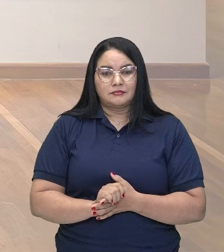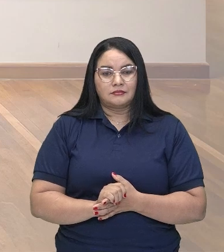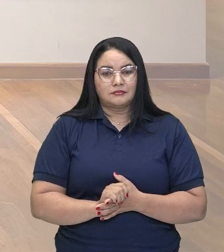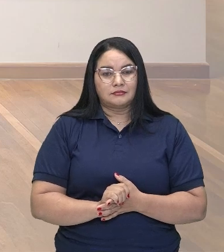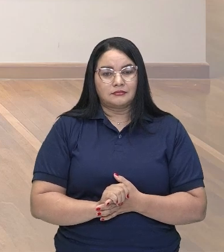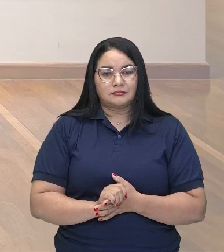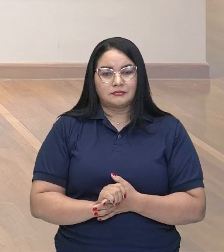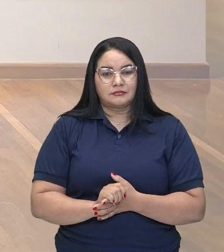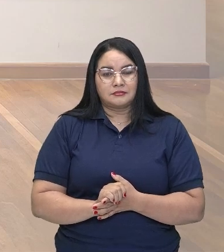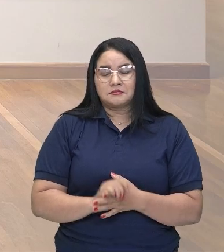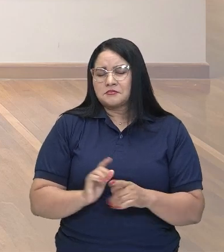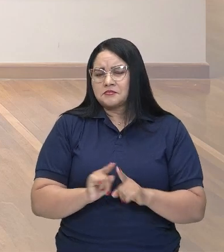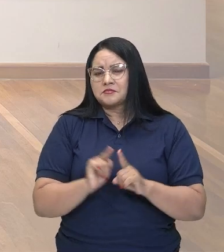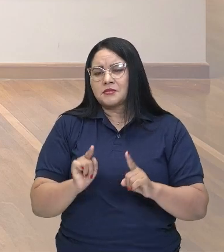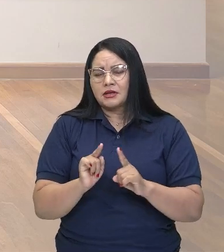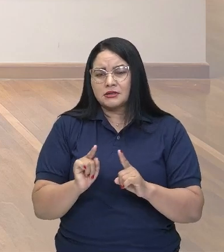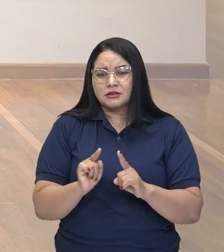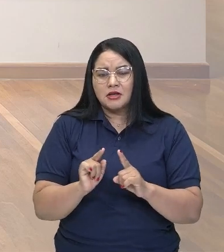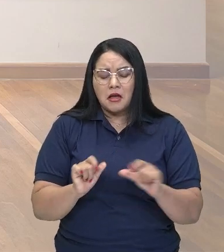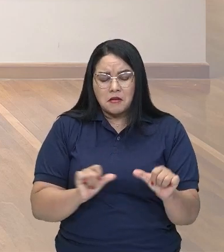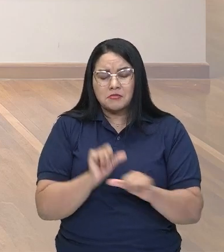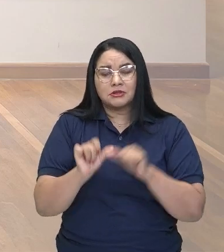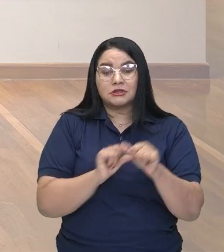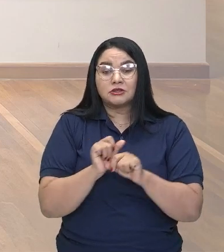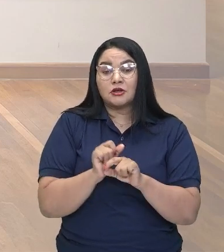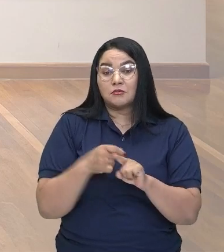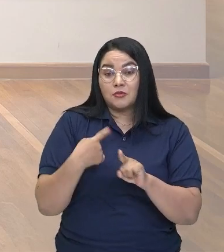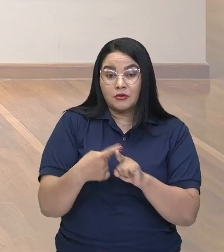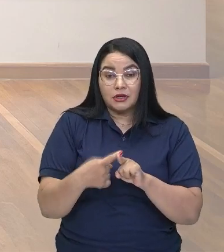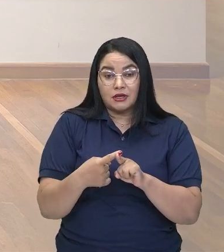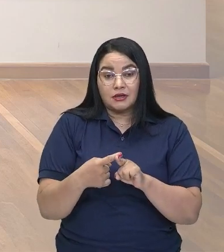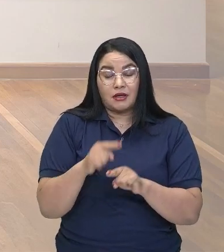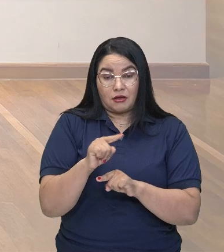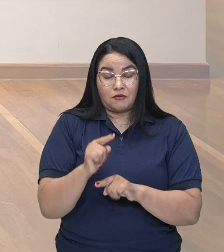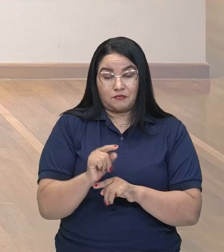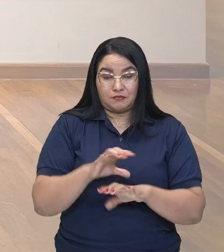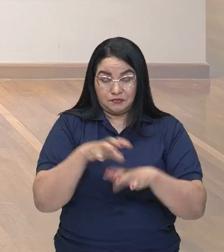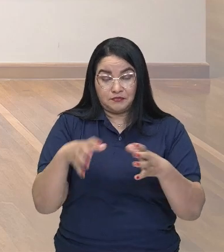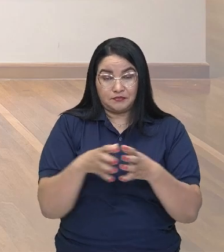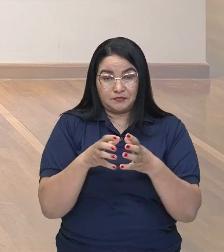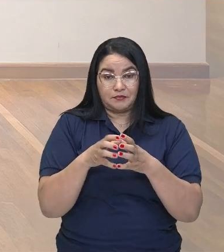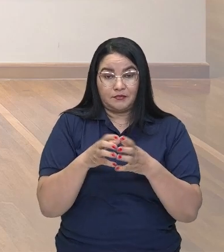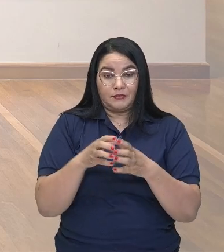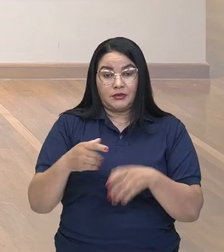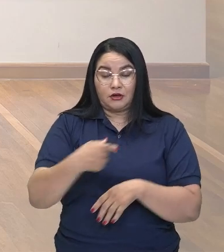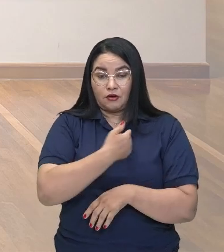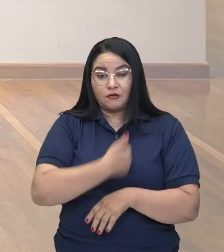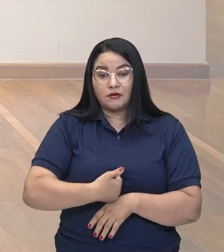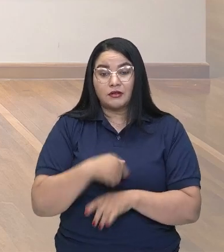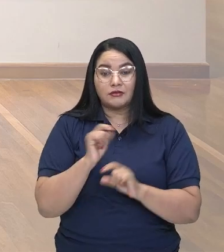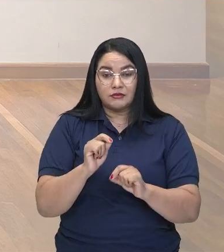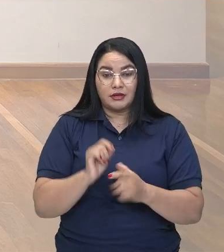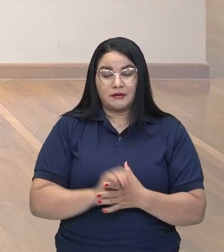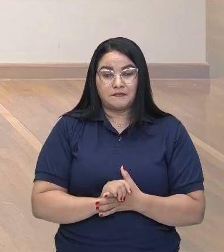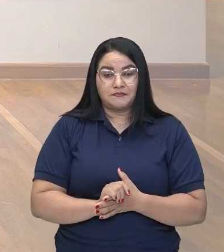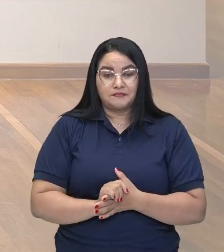começou, então, o governo começou a adotar a chamada política de